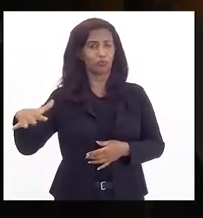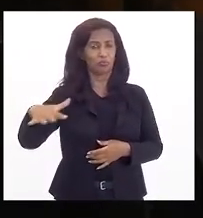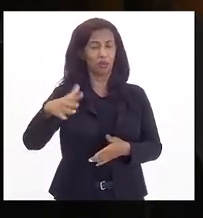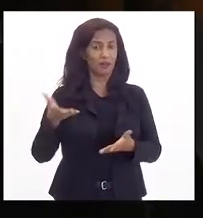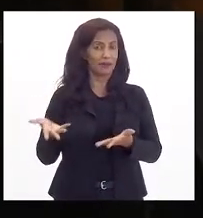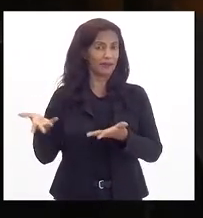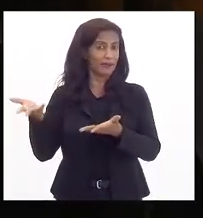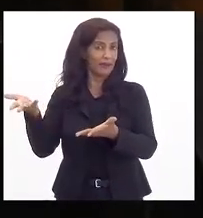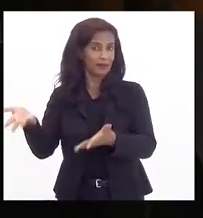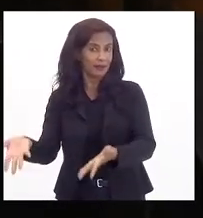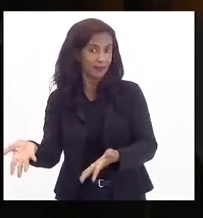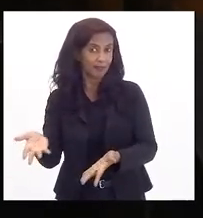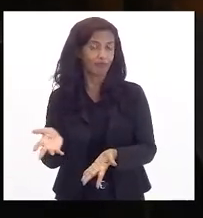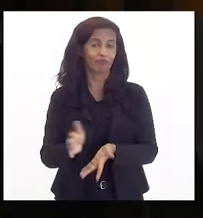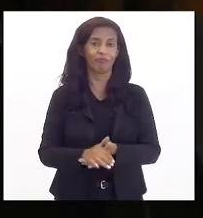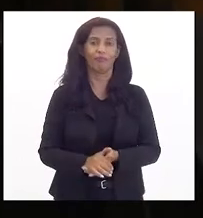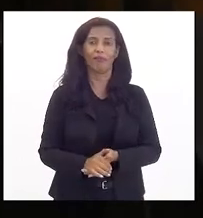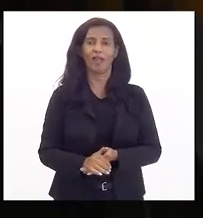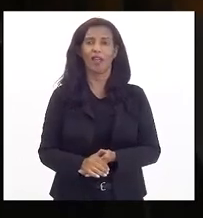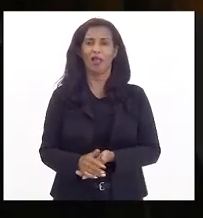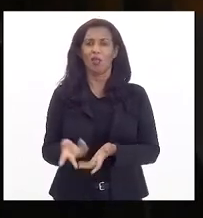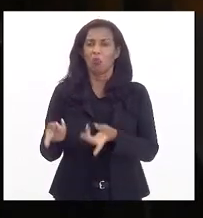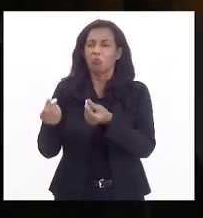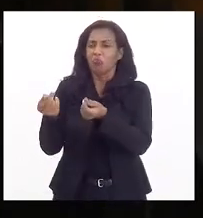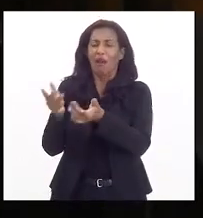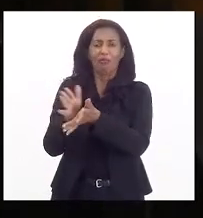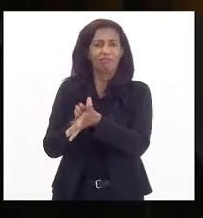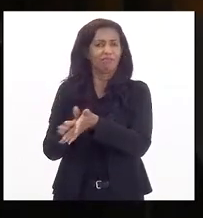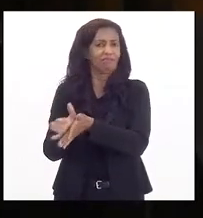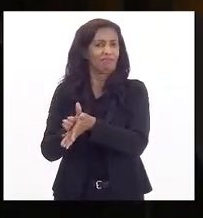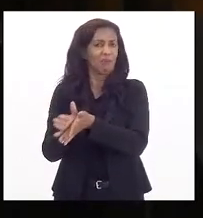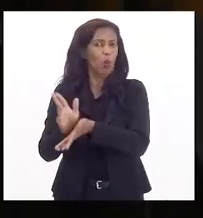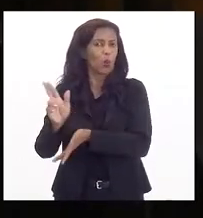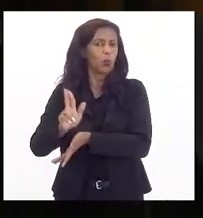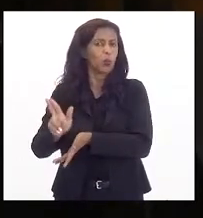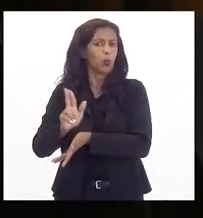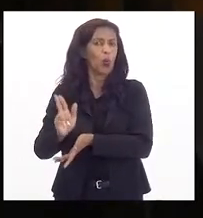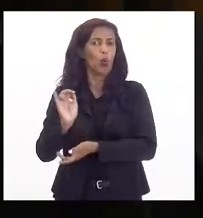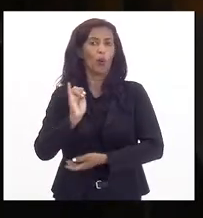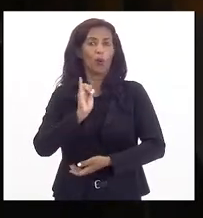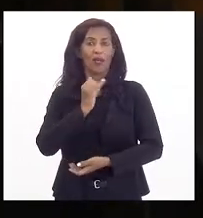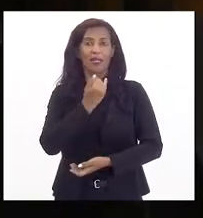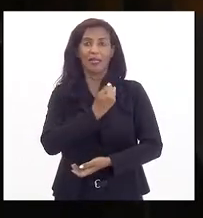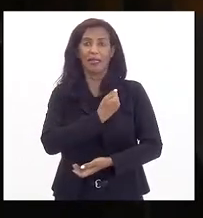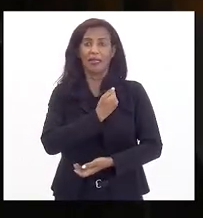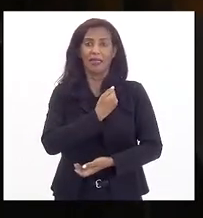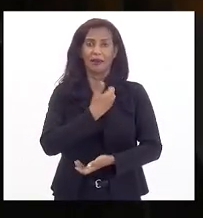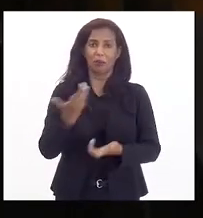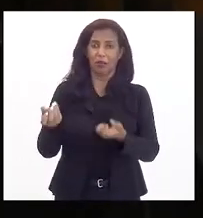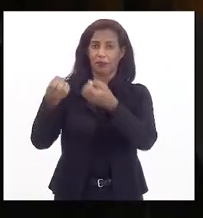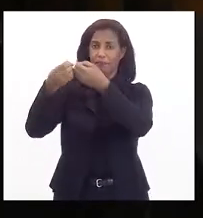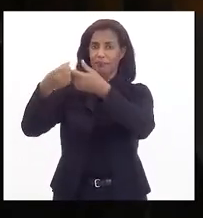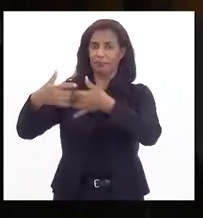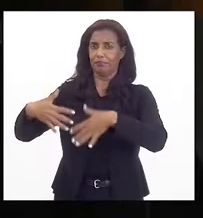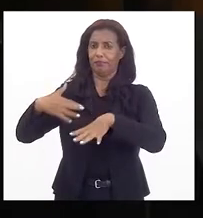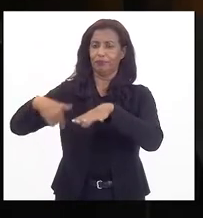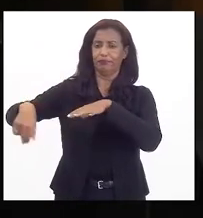lá sem utilidade nenhuma, com o Itaboraí arruinado e o seu